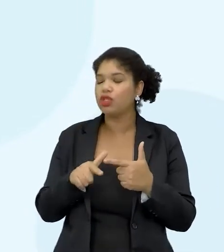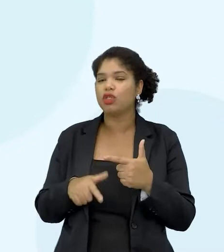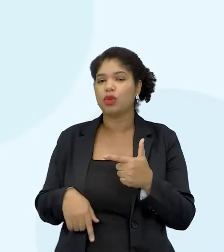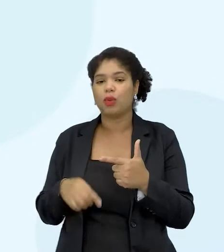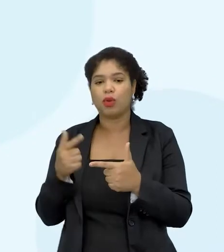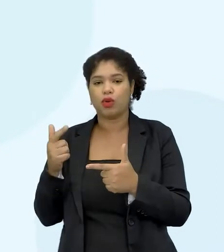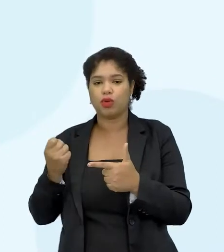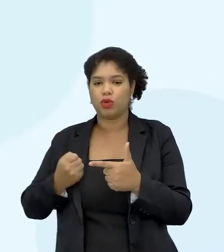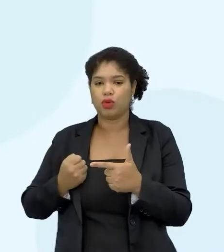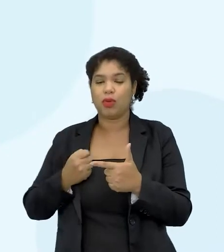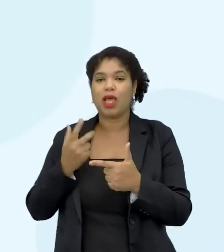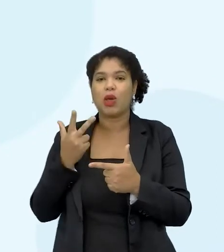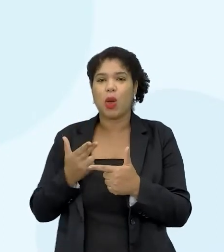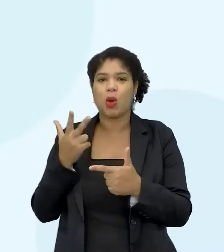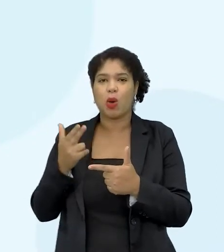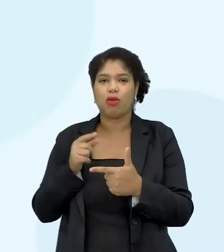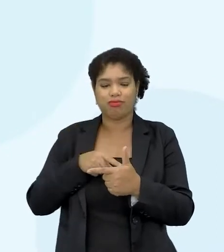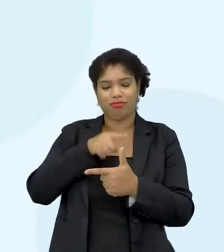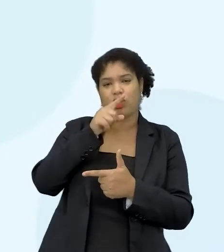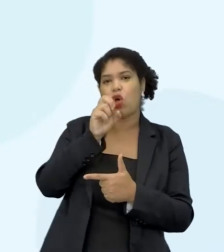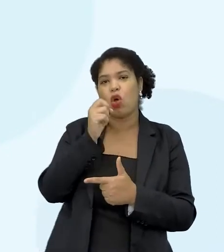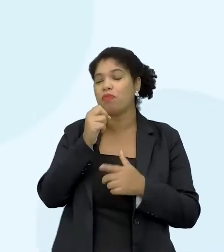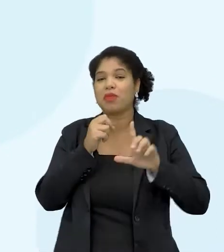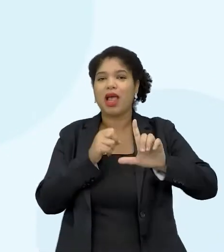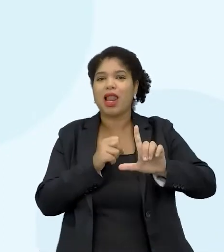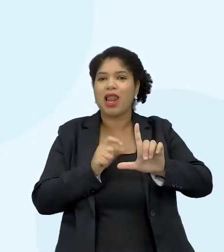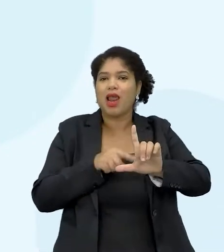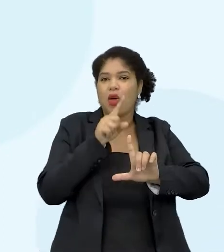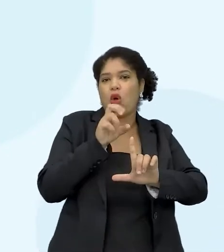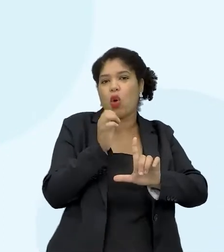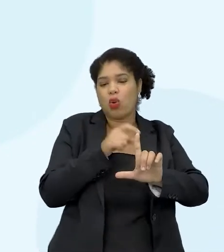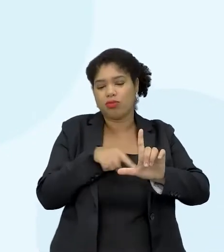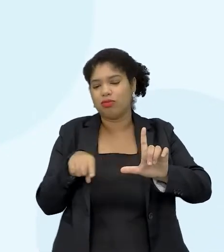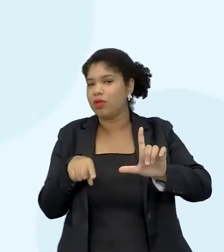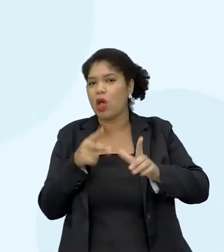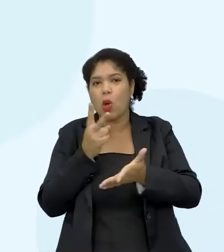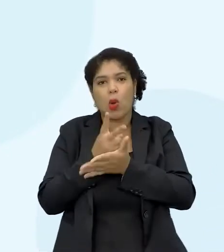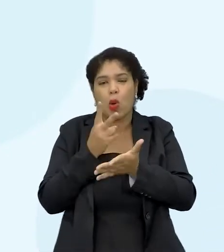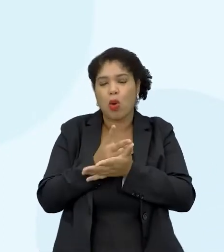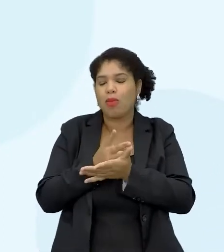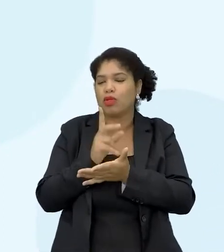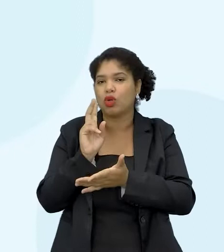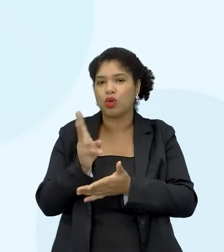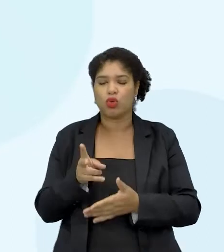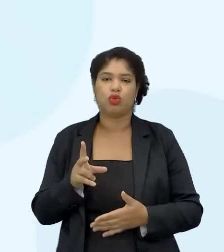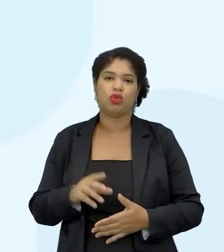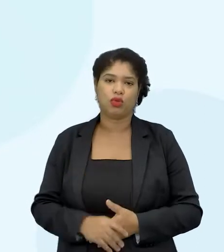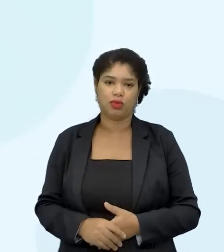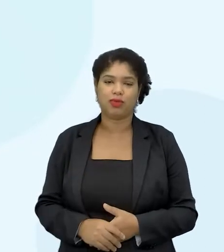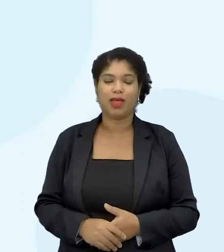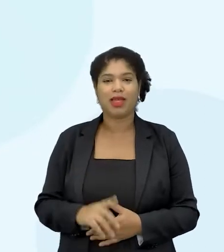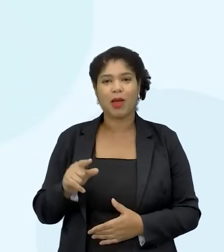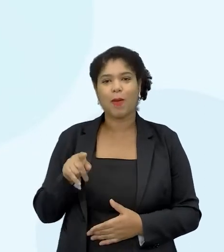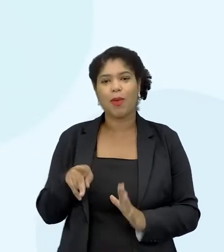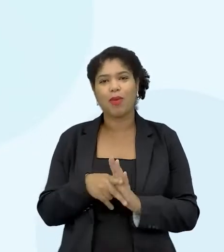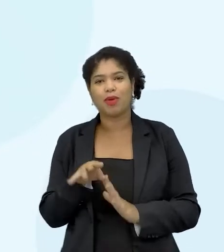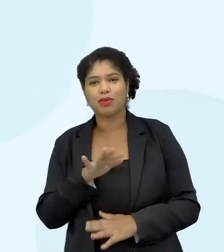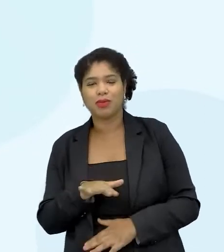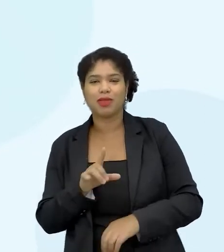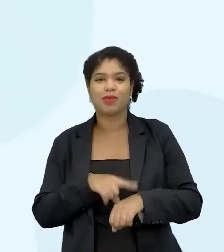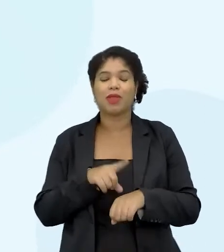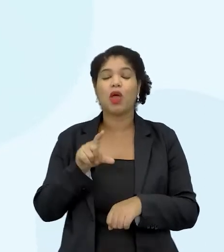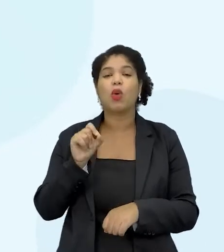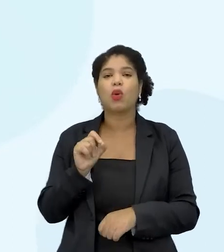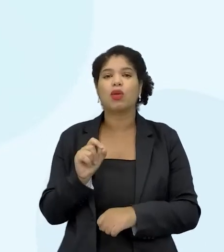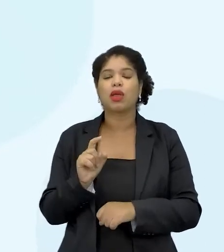é sempre igual. E na expressão algébrica, esse valor é fixo. Como lá no espaço e tempo, esse valor é a